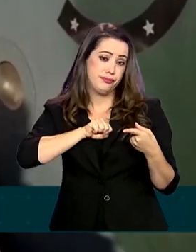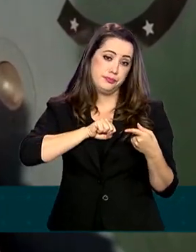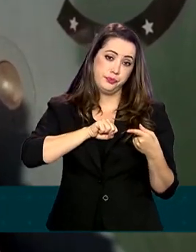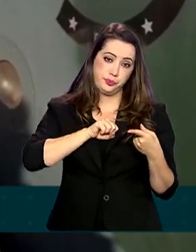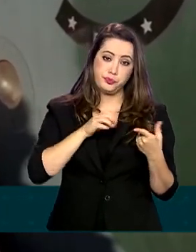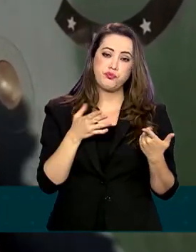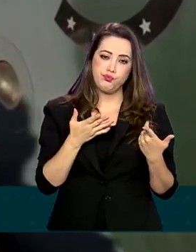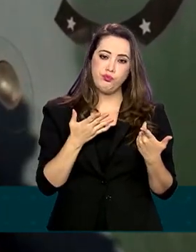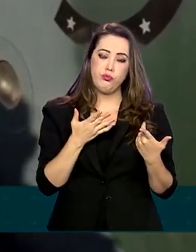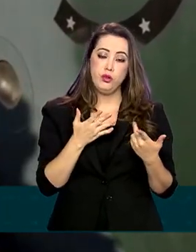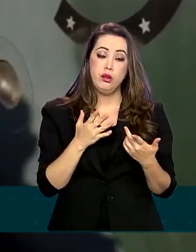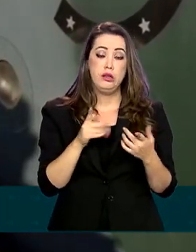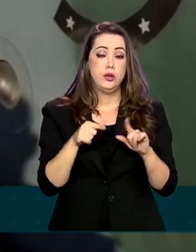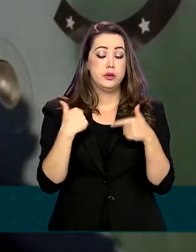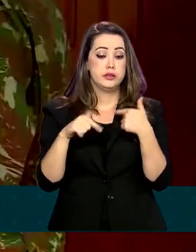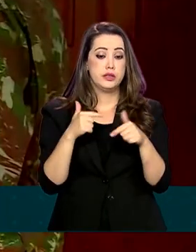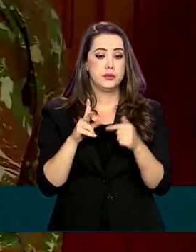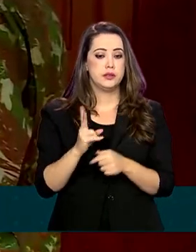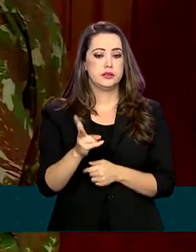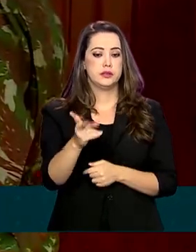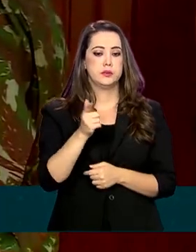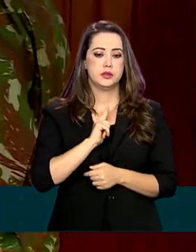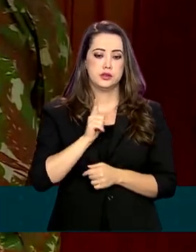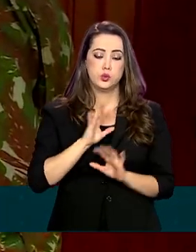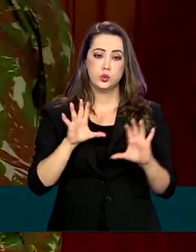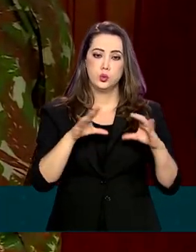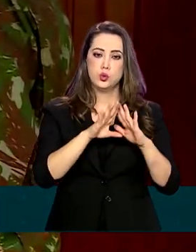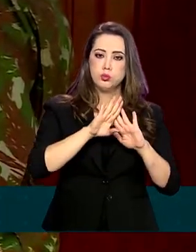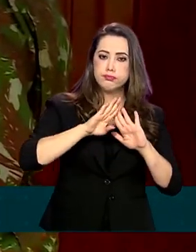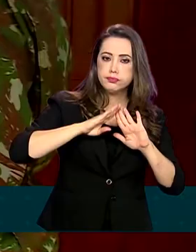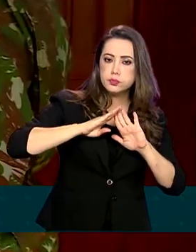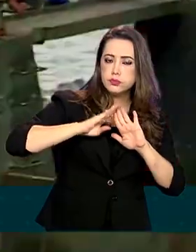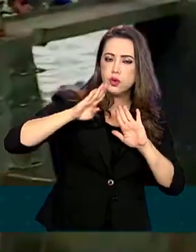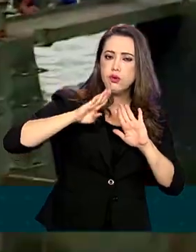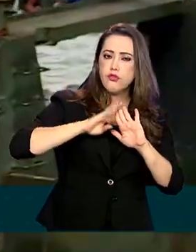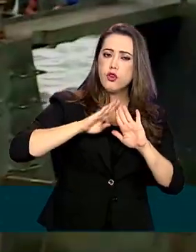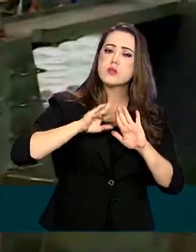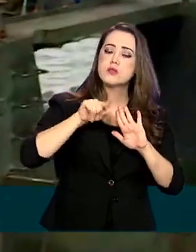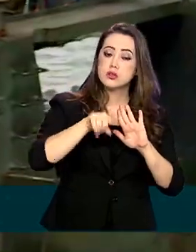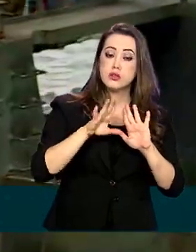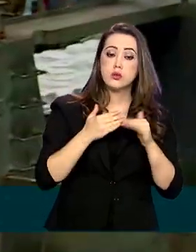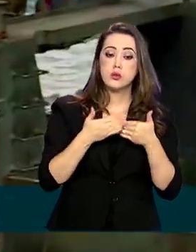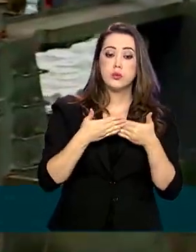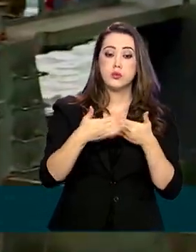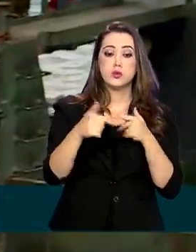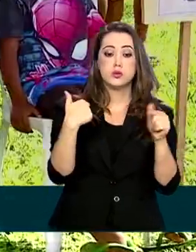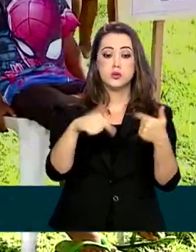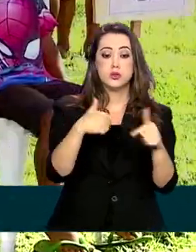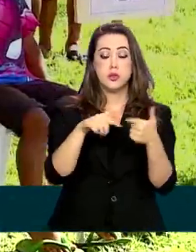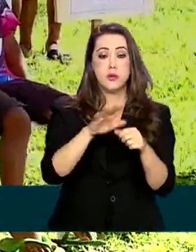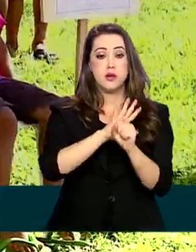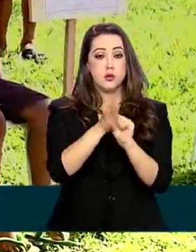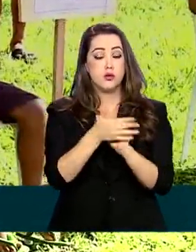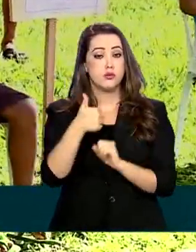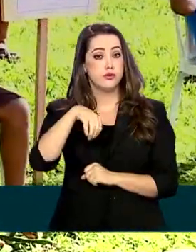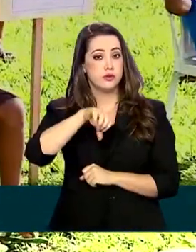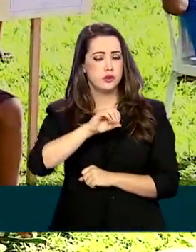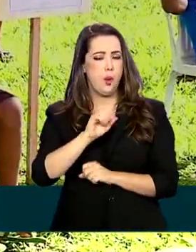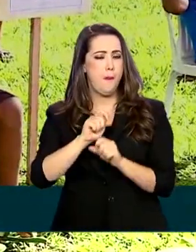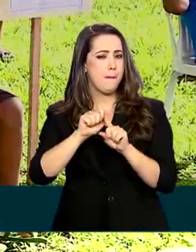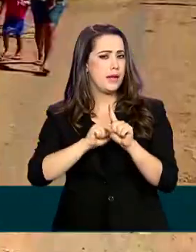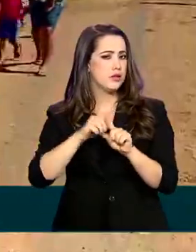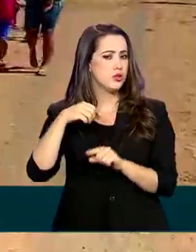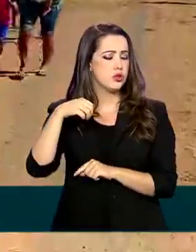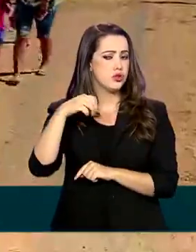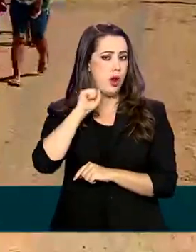Ações desse tipo têm sido comuns desde que as Forças Armadas deram início à Operação Covid-19 em abril. O atendimento